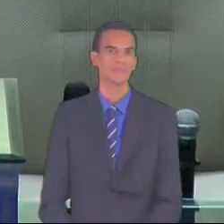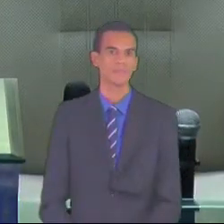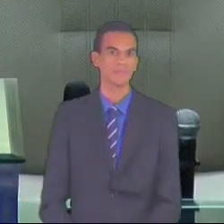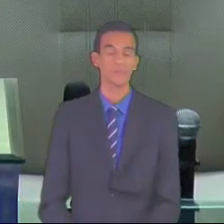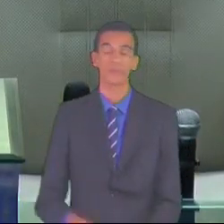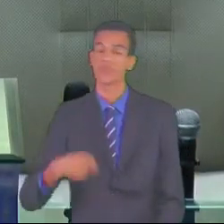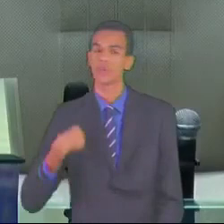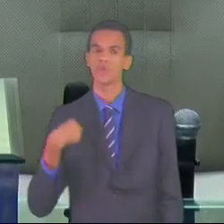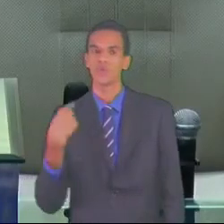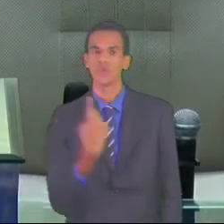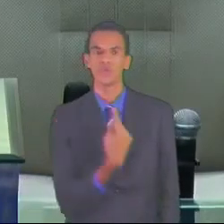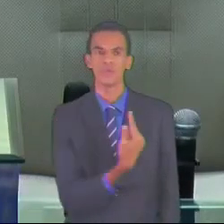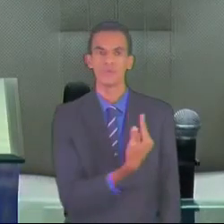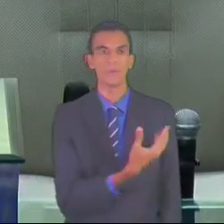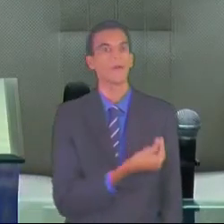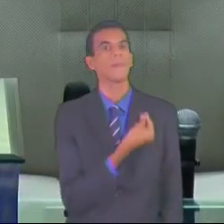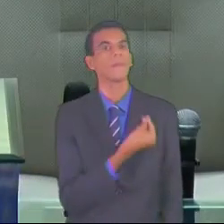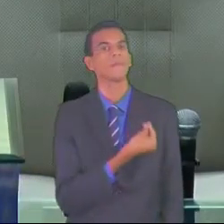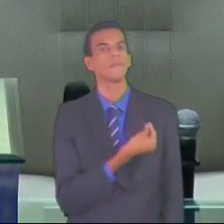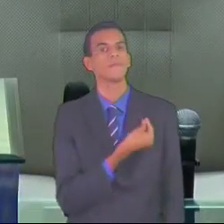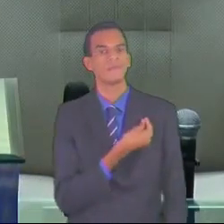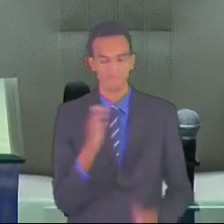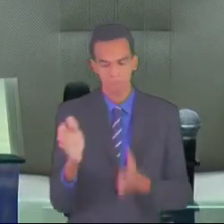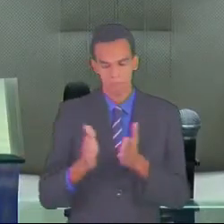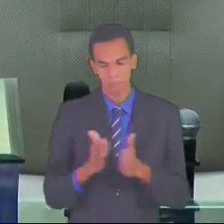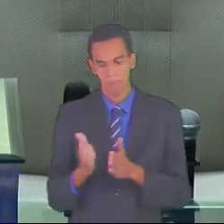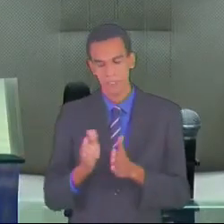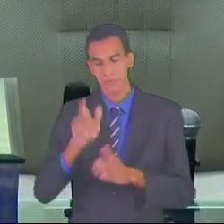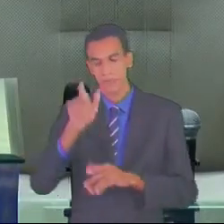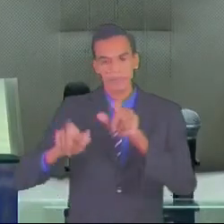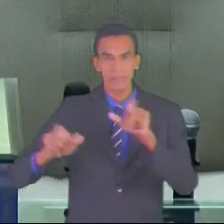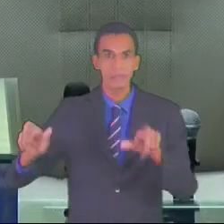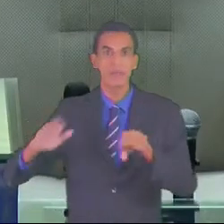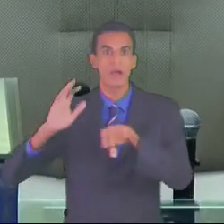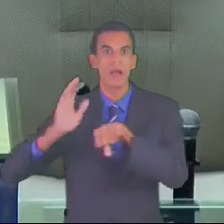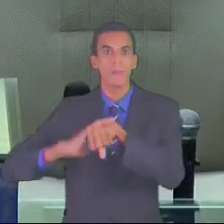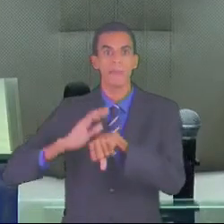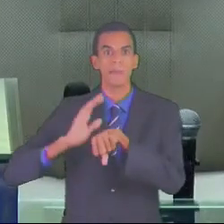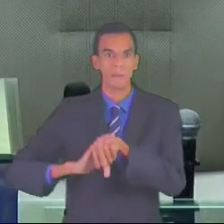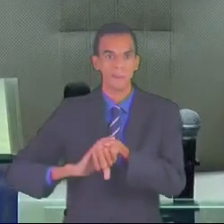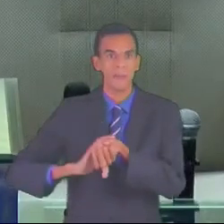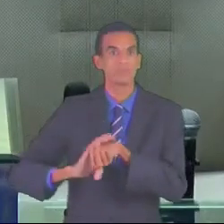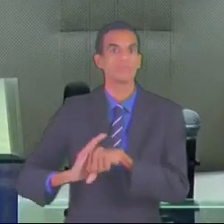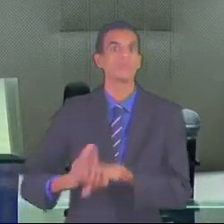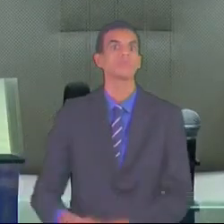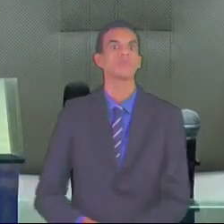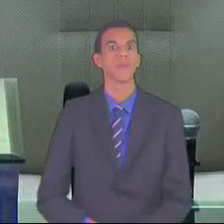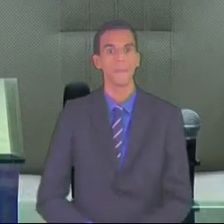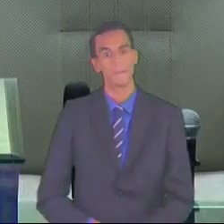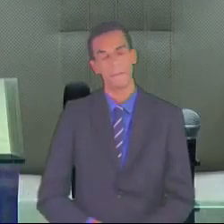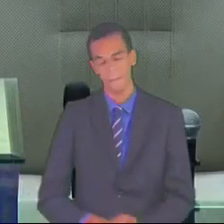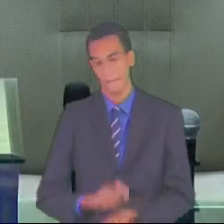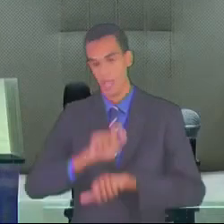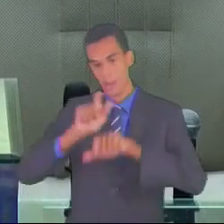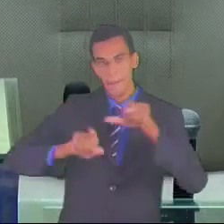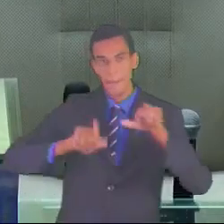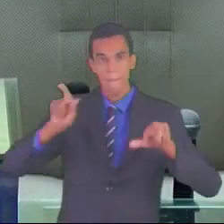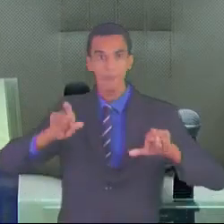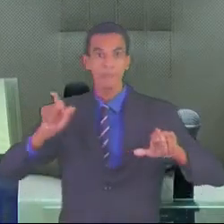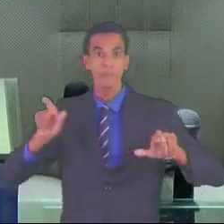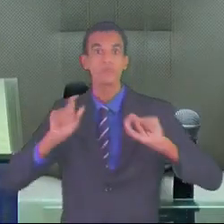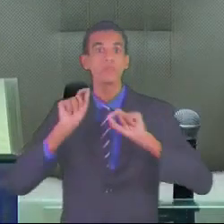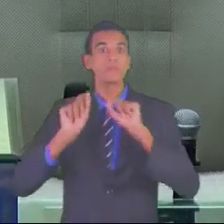Nós estamos vivendo um tempo de pessoas enfermas, de pessoas que estão em